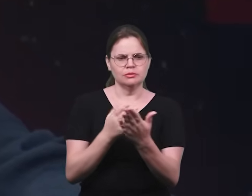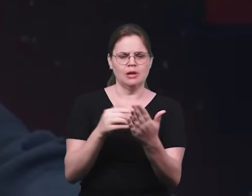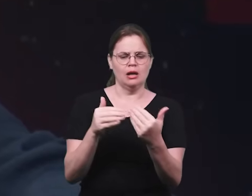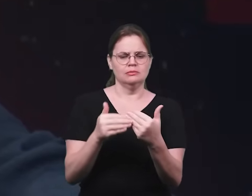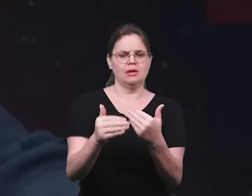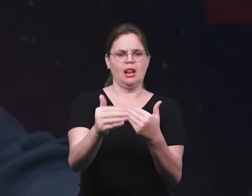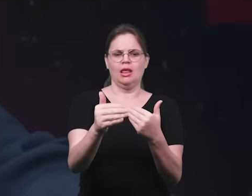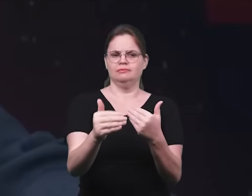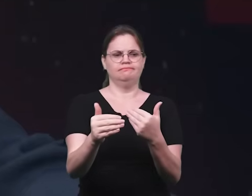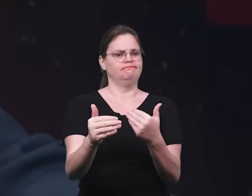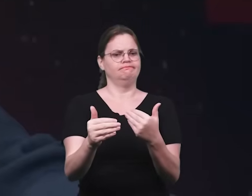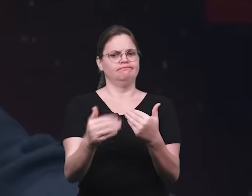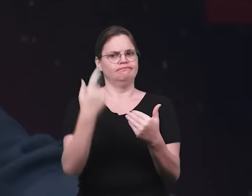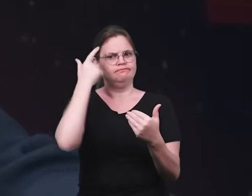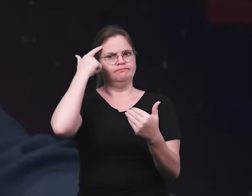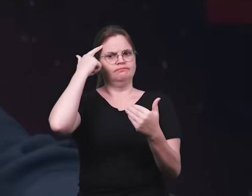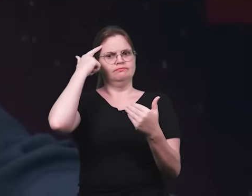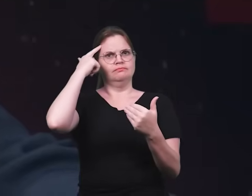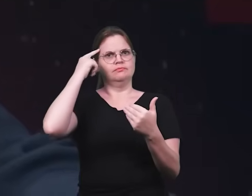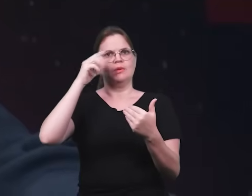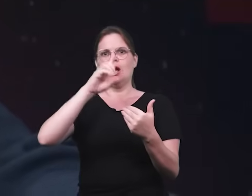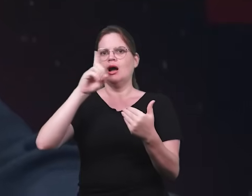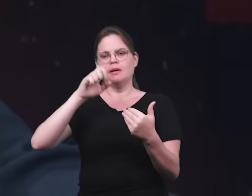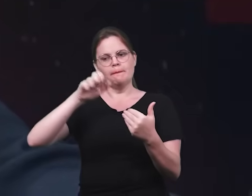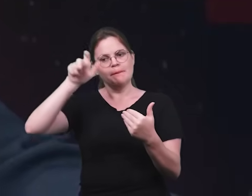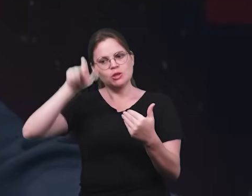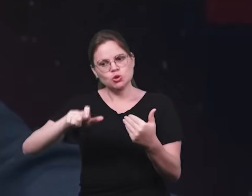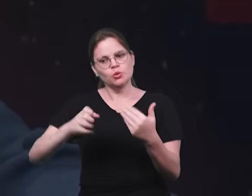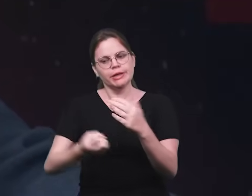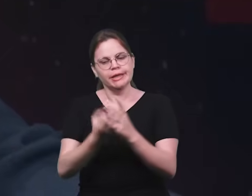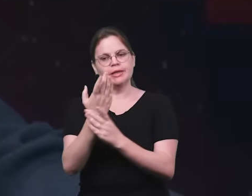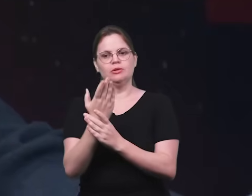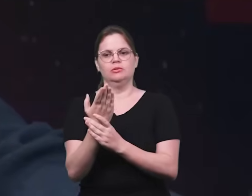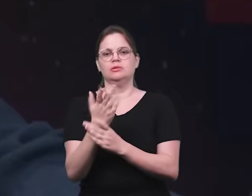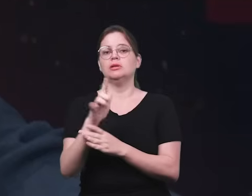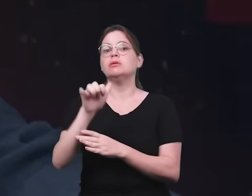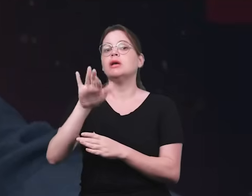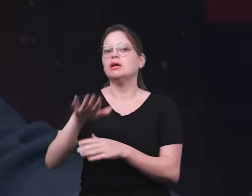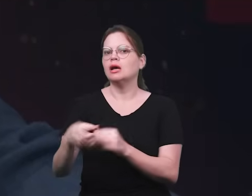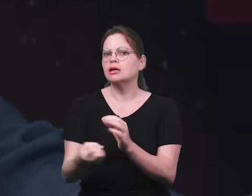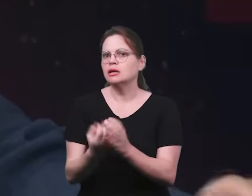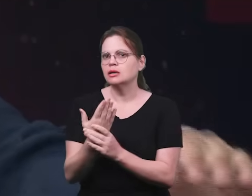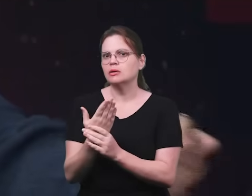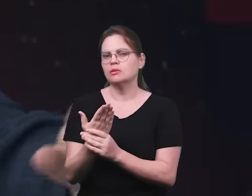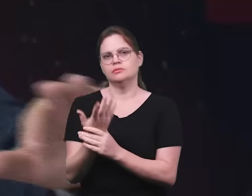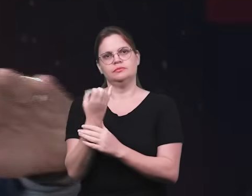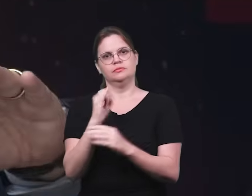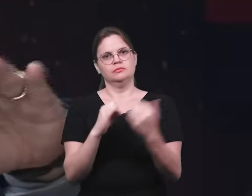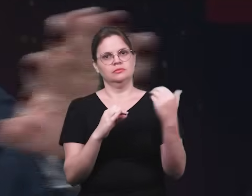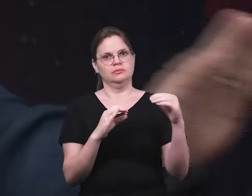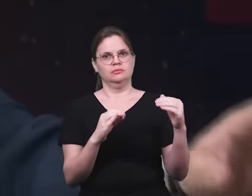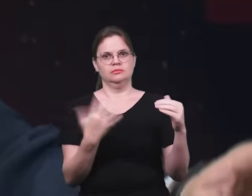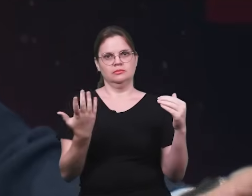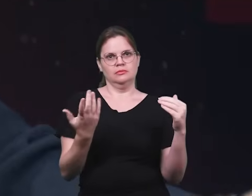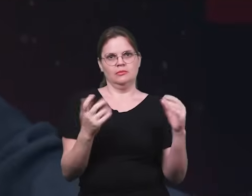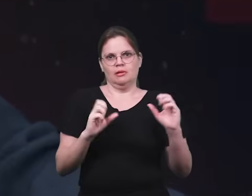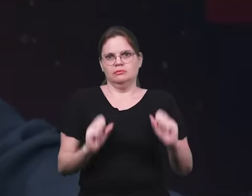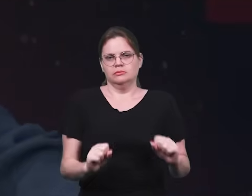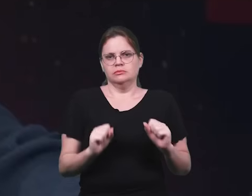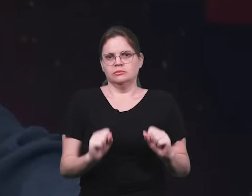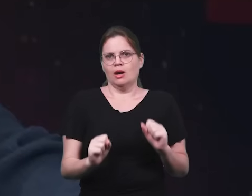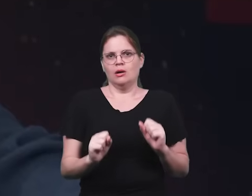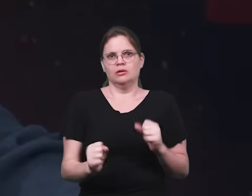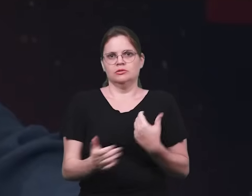daqui a gente tem que pensar num criador. Quem é esse criador? Aí, cientificamente, você pode fazer